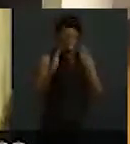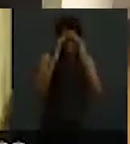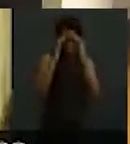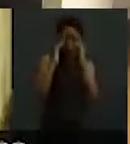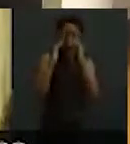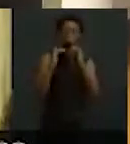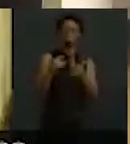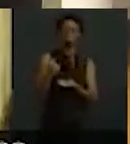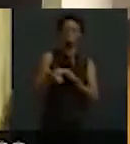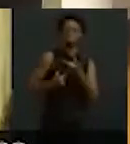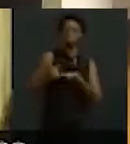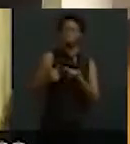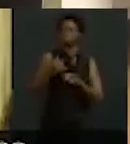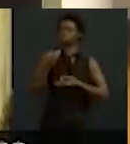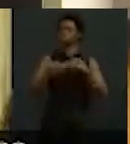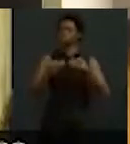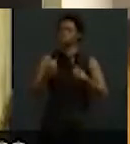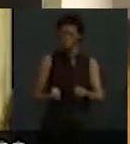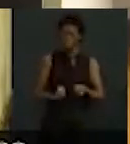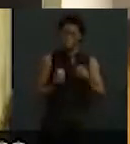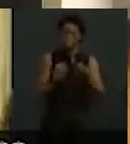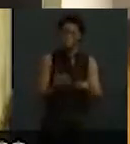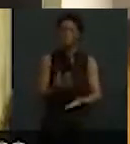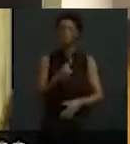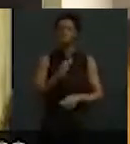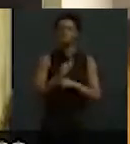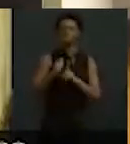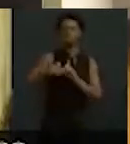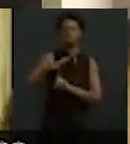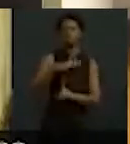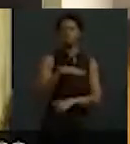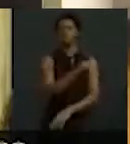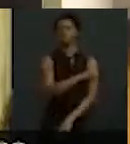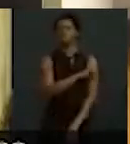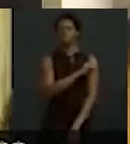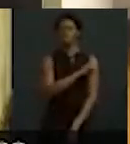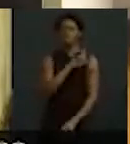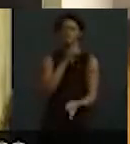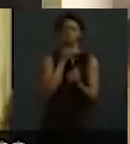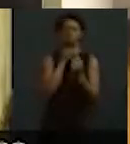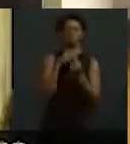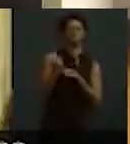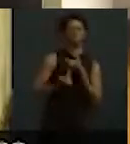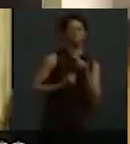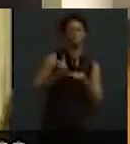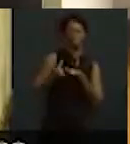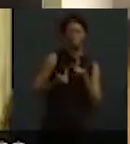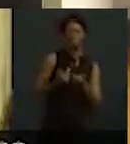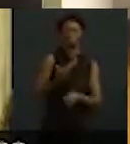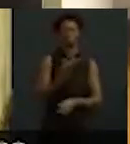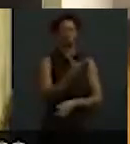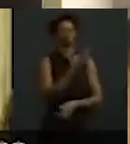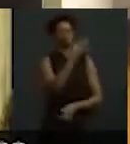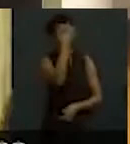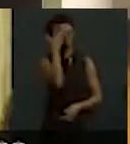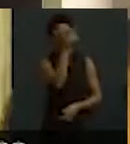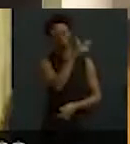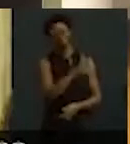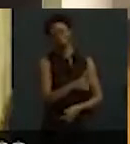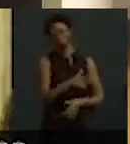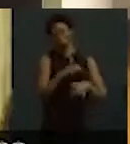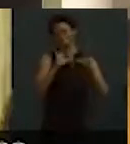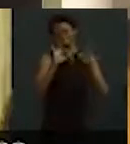à sociedade fluminense são as suas metas de trabalho. Pessoa de extrema retidão